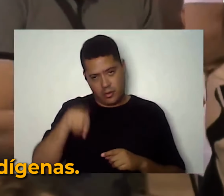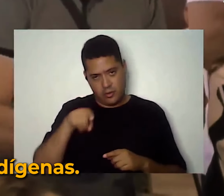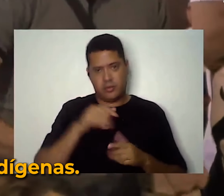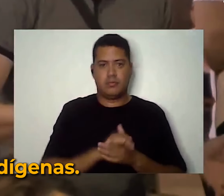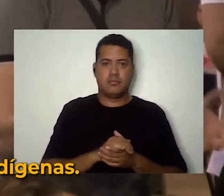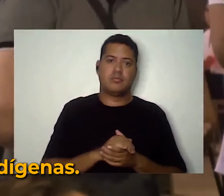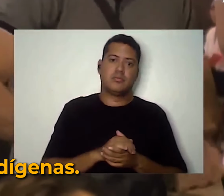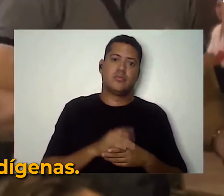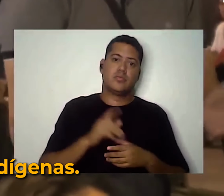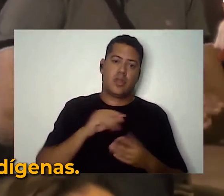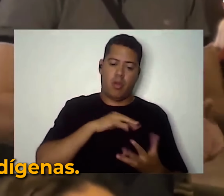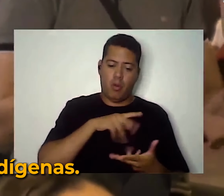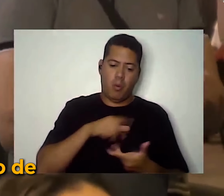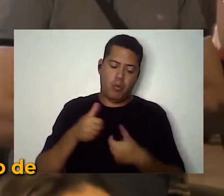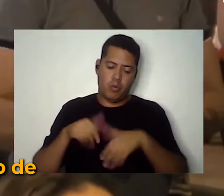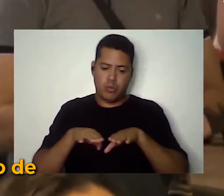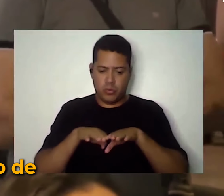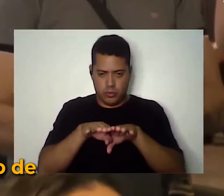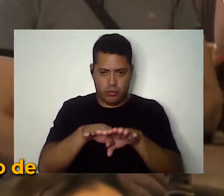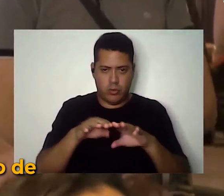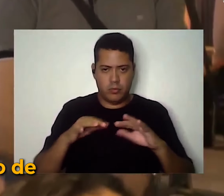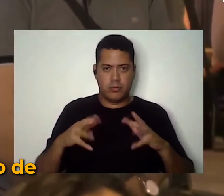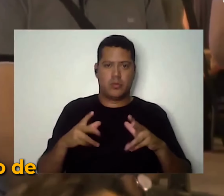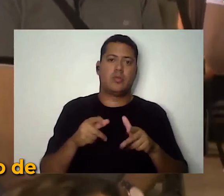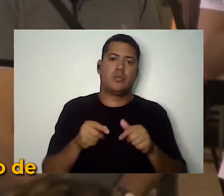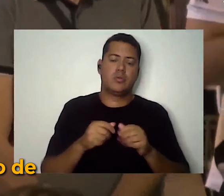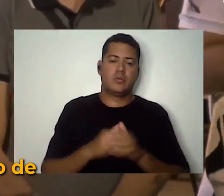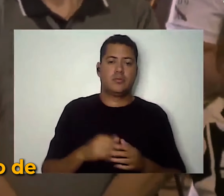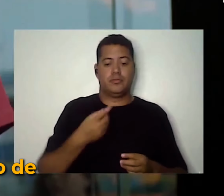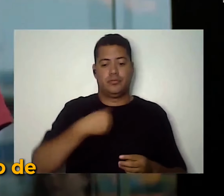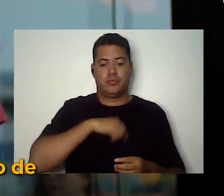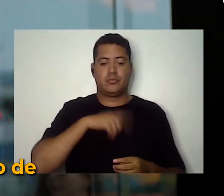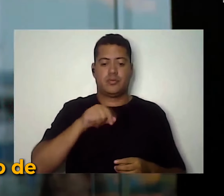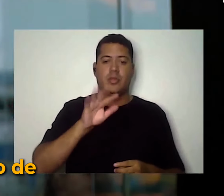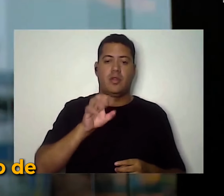LGBT e indígenas. Tá? E nós da FENAI temos esse